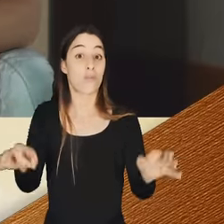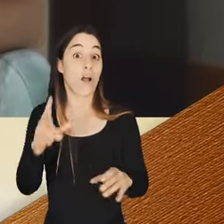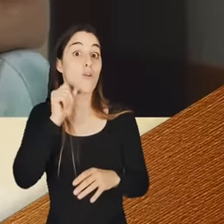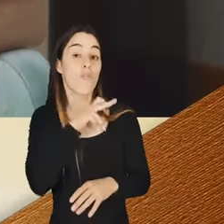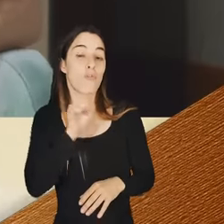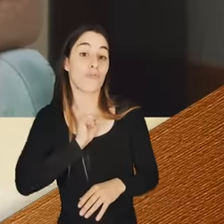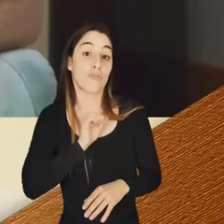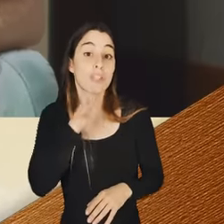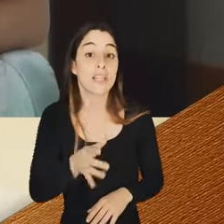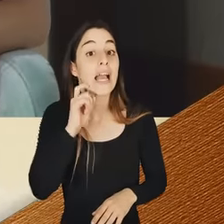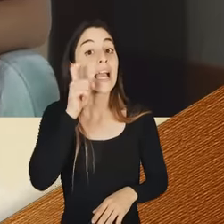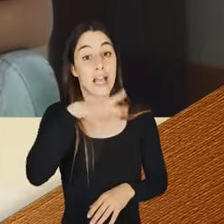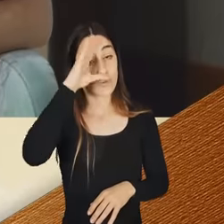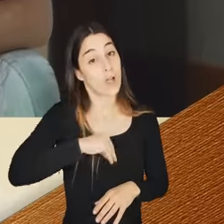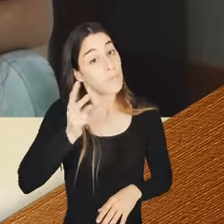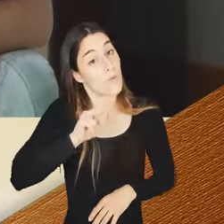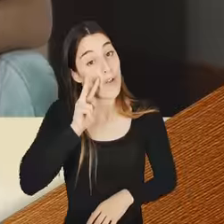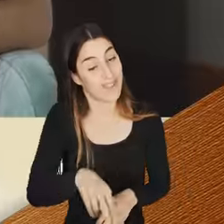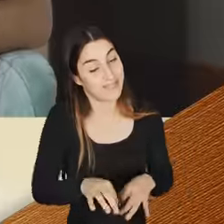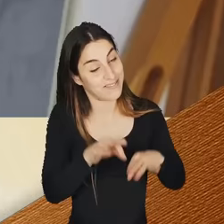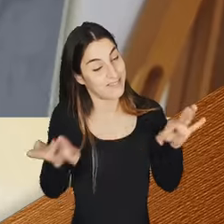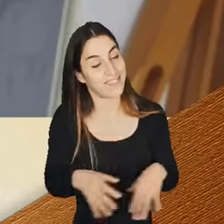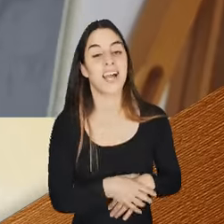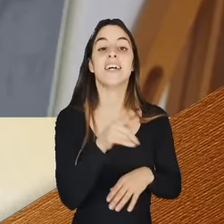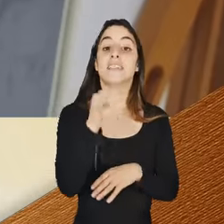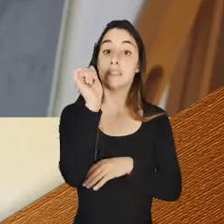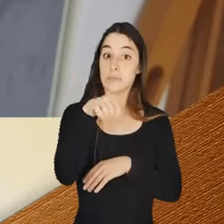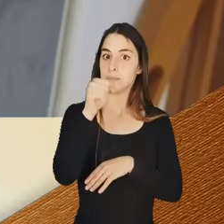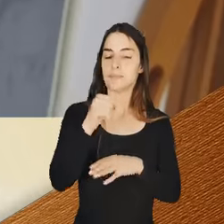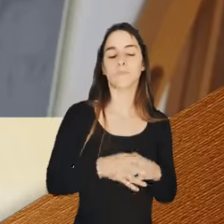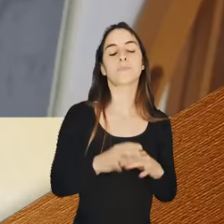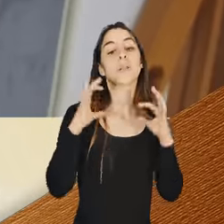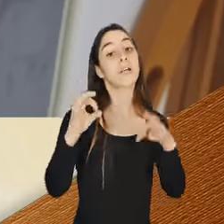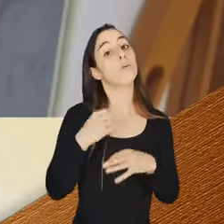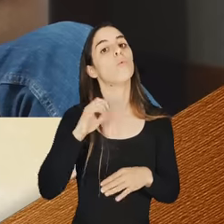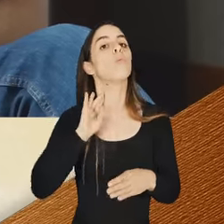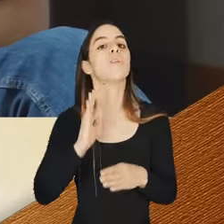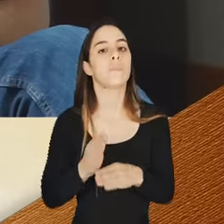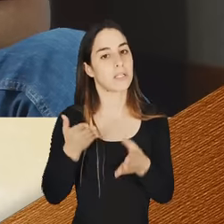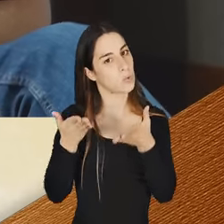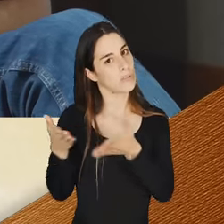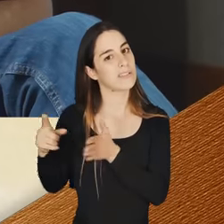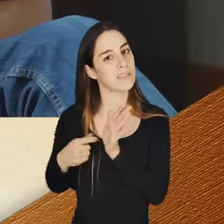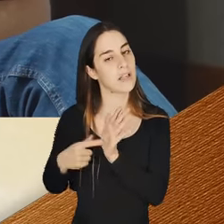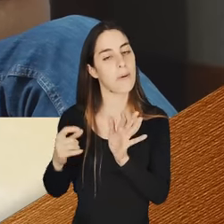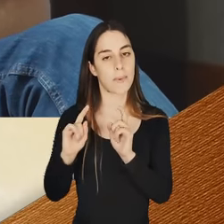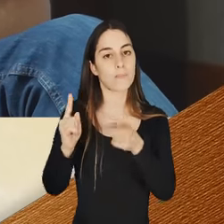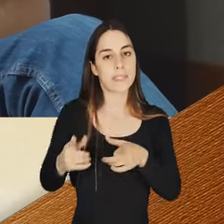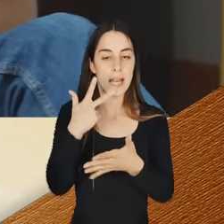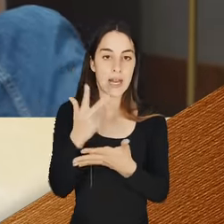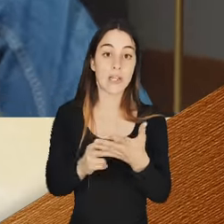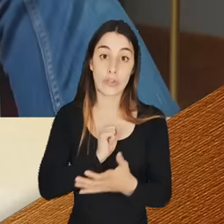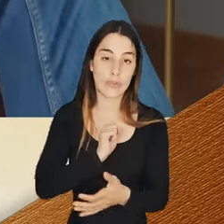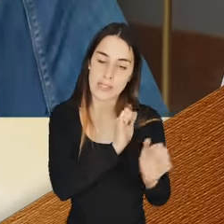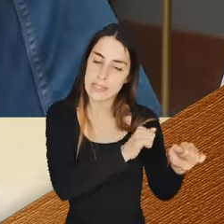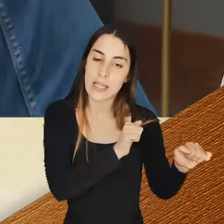exatamente. Eduardo, temos tudo pronto então para proceder à pintura? Sim, senhor, precisava só de uma última ajuda da Joana, que era se podia pôr